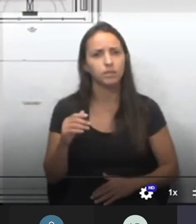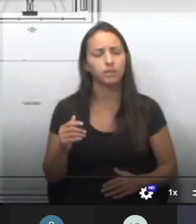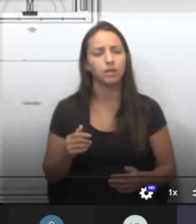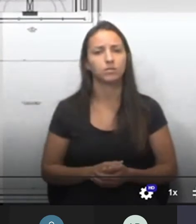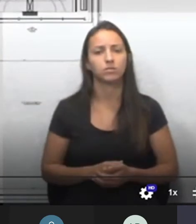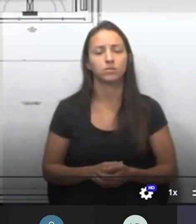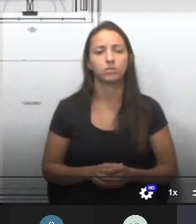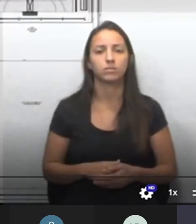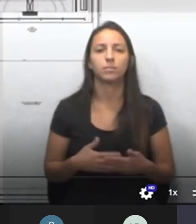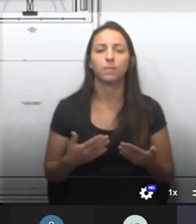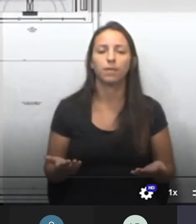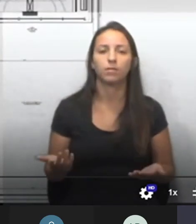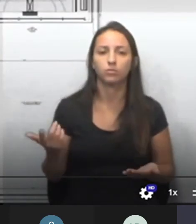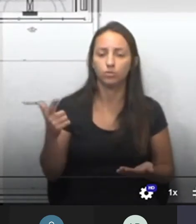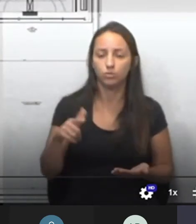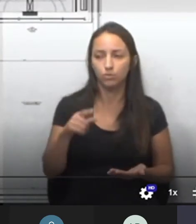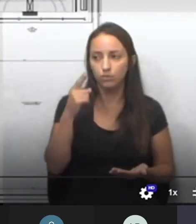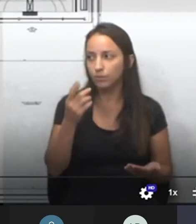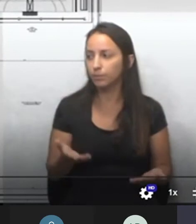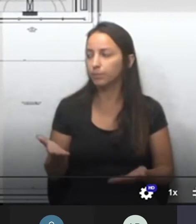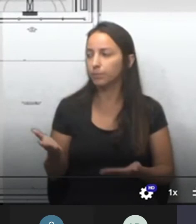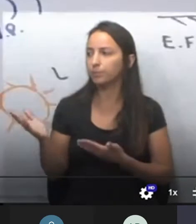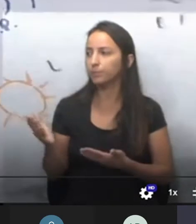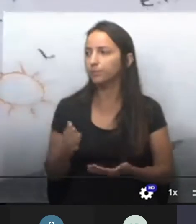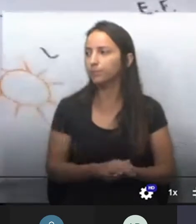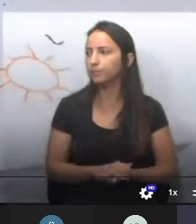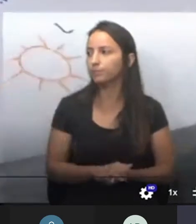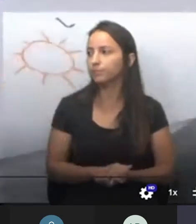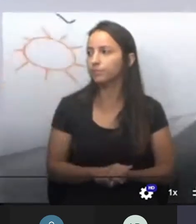projeto. Bom, vamos à prancheta novamente.